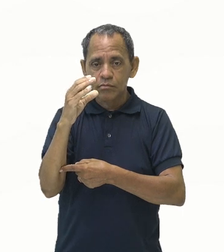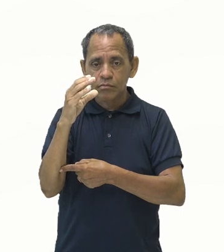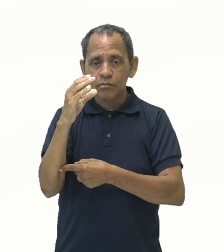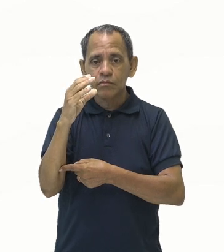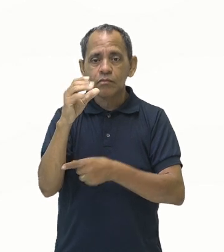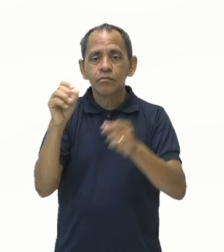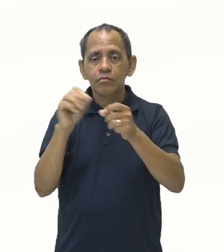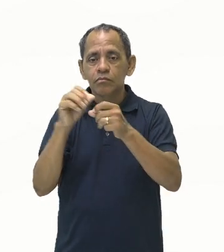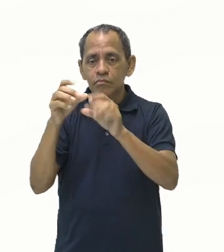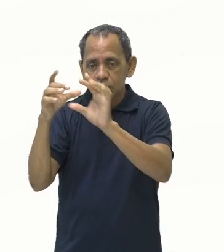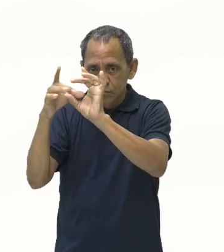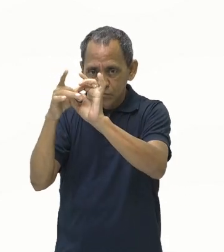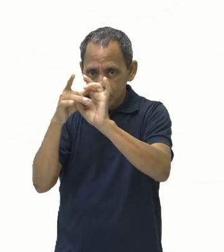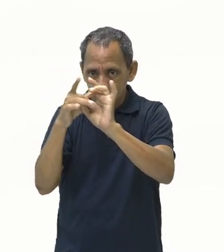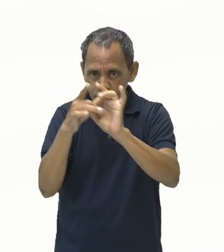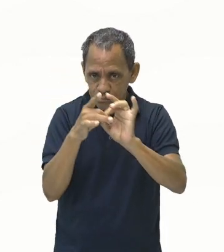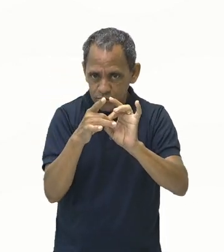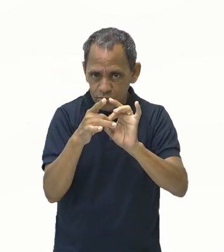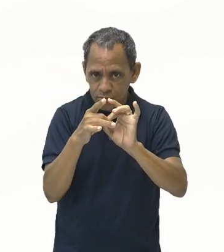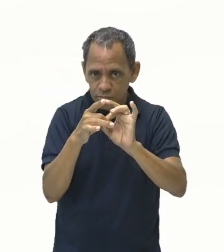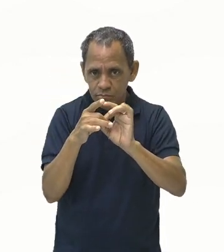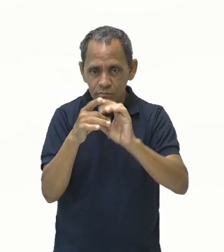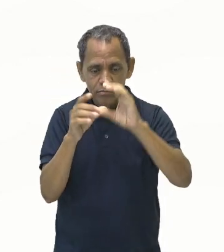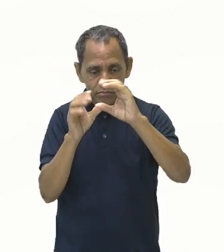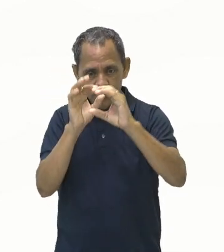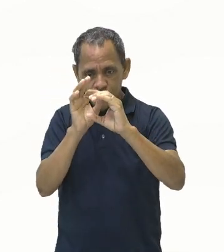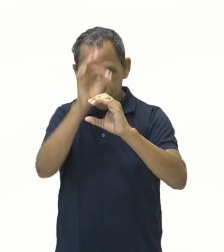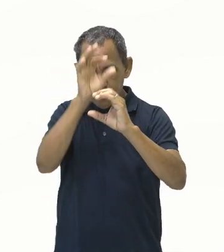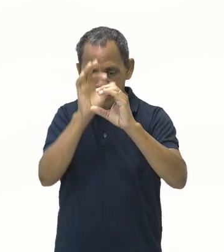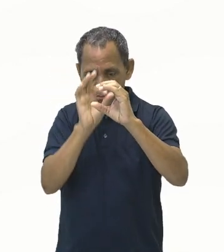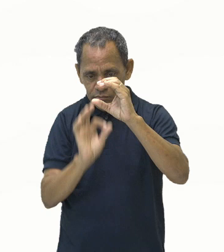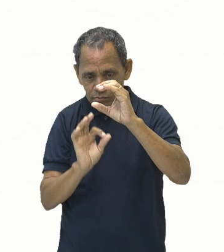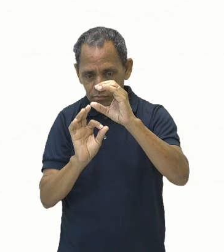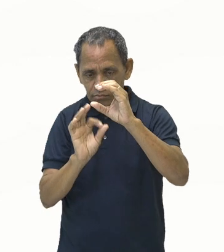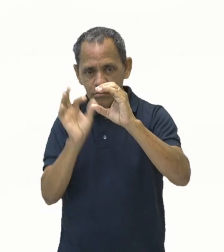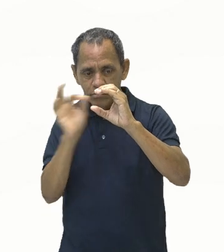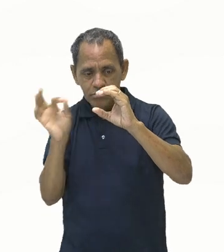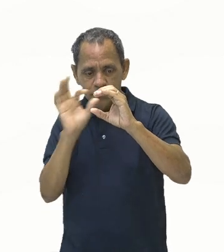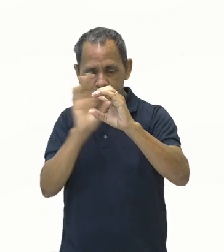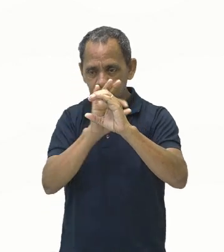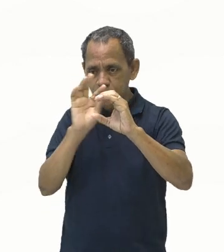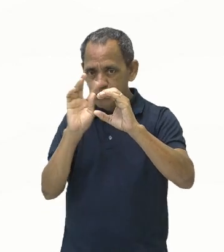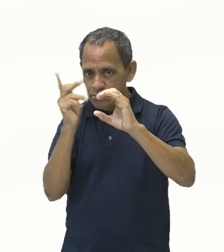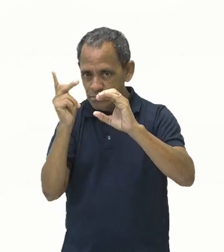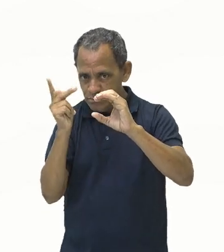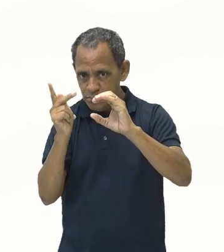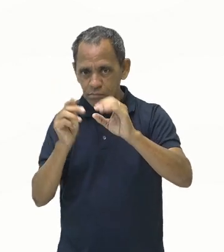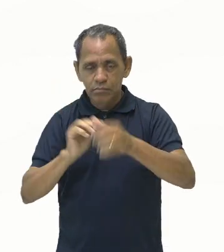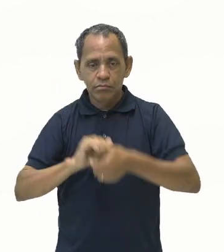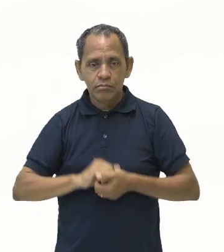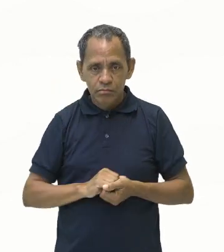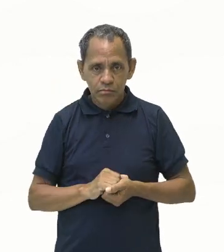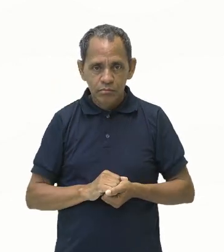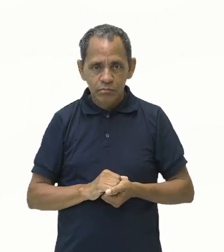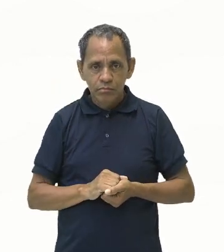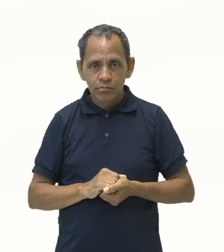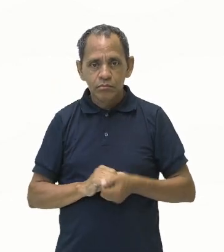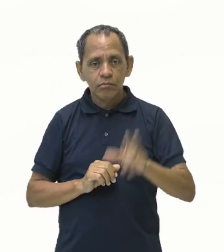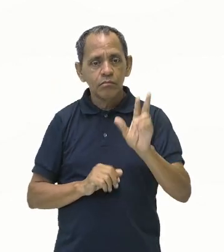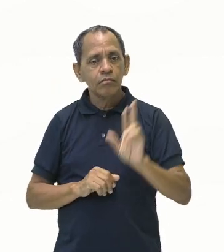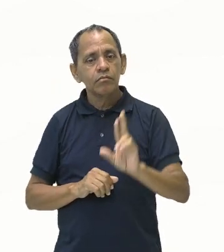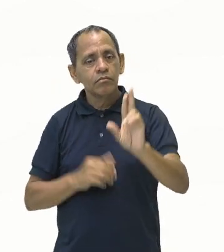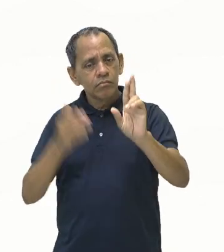fazendo ligação, com 3 hidrogênios. Mas como eu vou fazer uma representação para vocês entenderem aquela fórmula